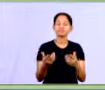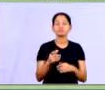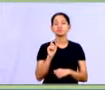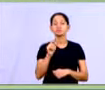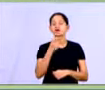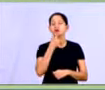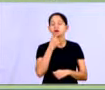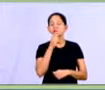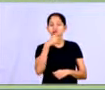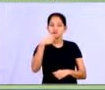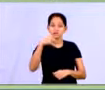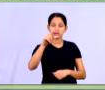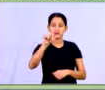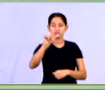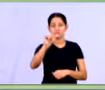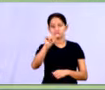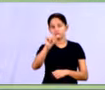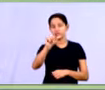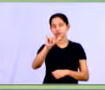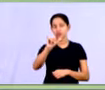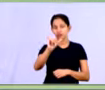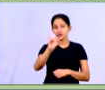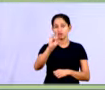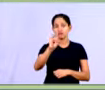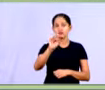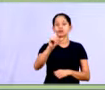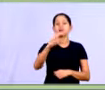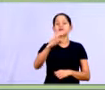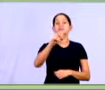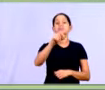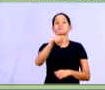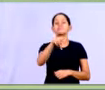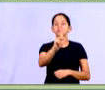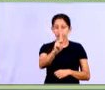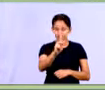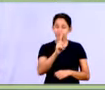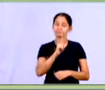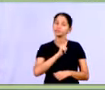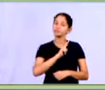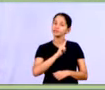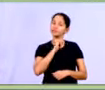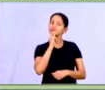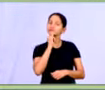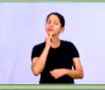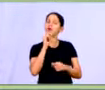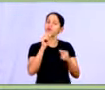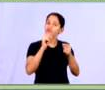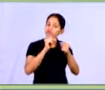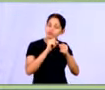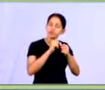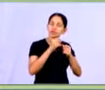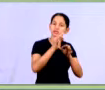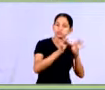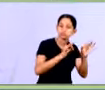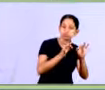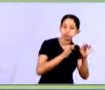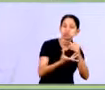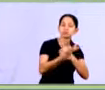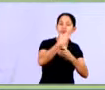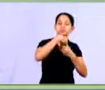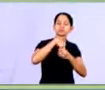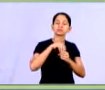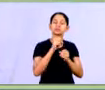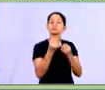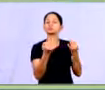payback? Payback significa que é o retorno que você tem de determinada operação. Todo investidor ou empresa, ao